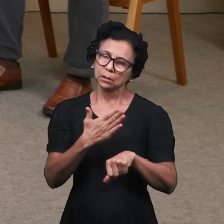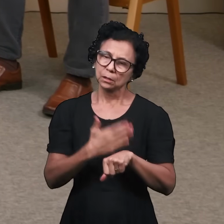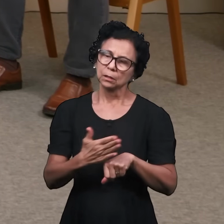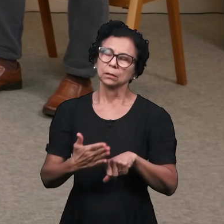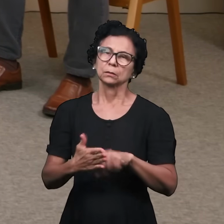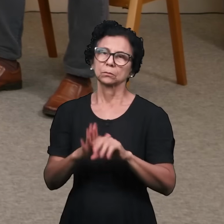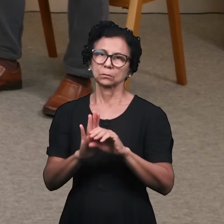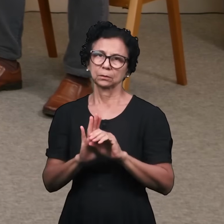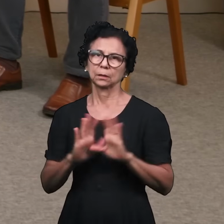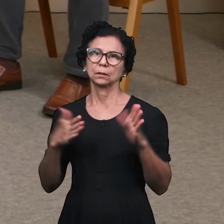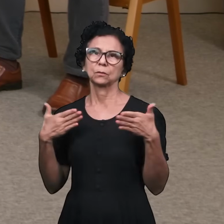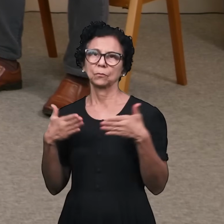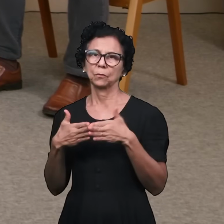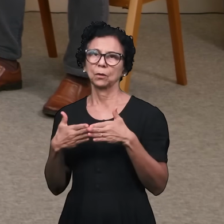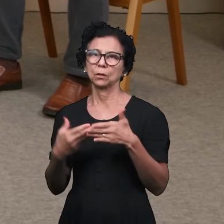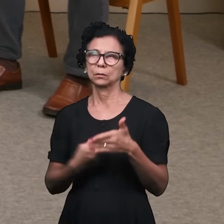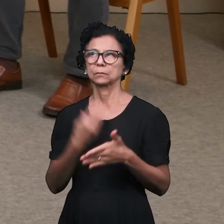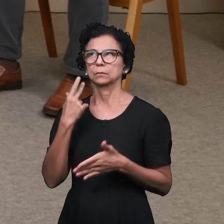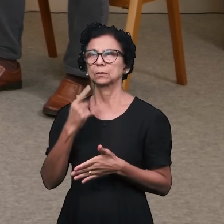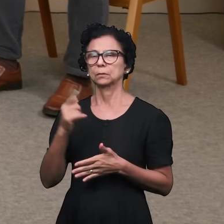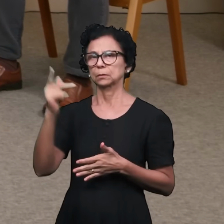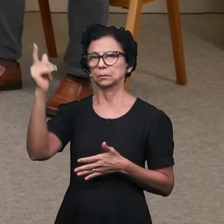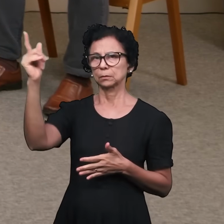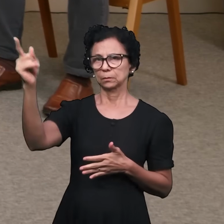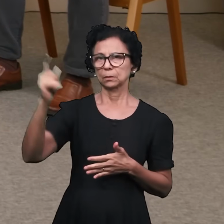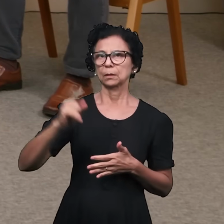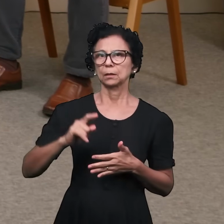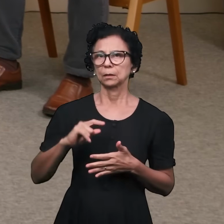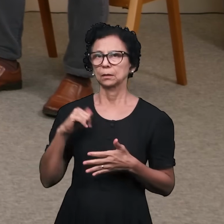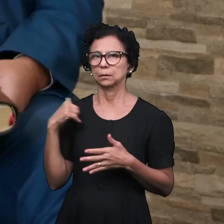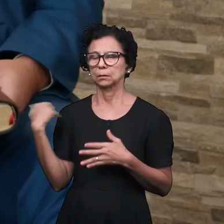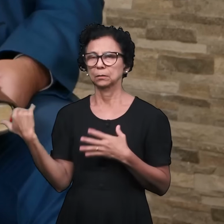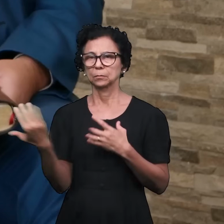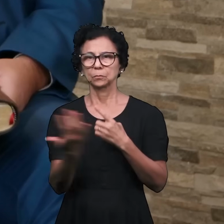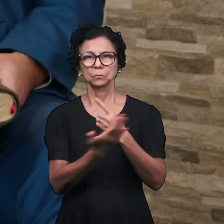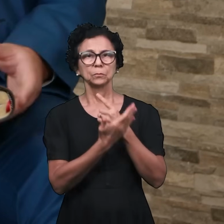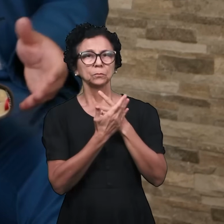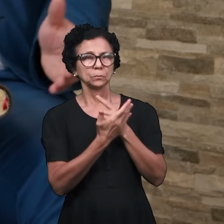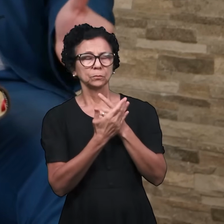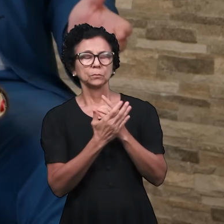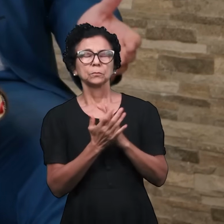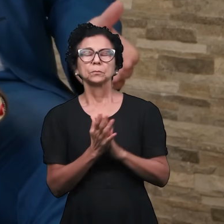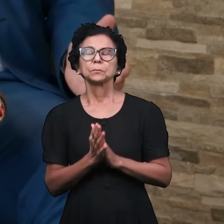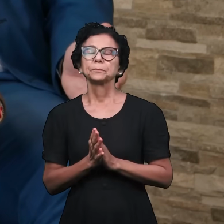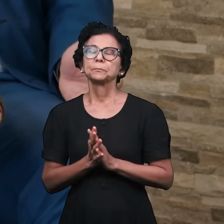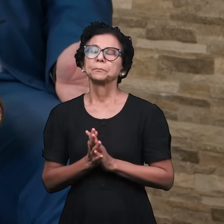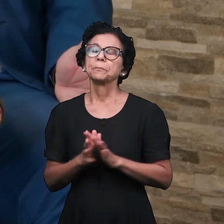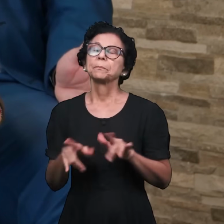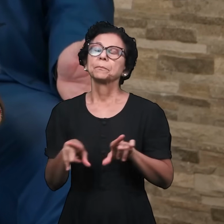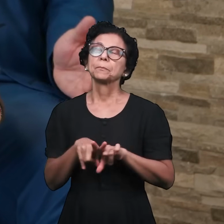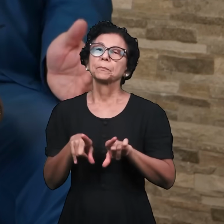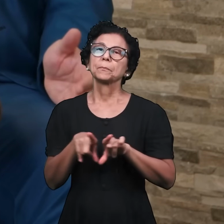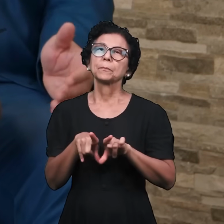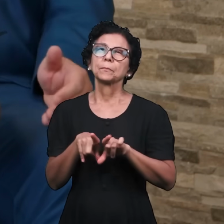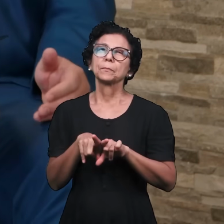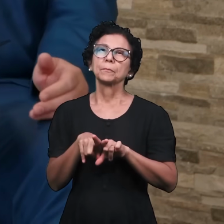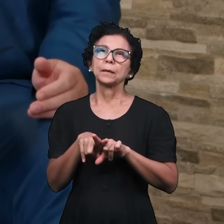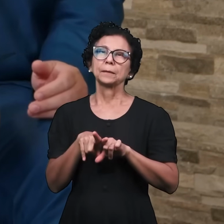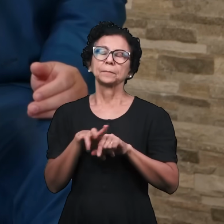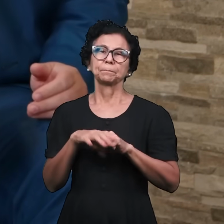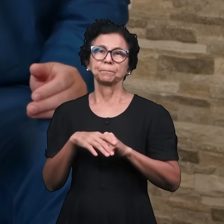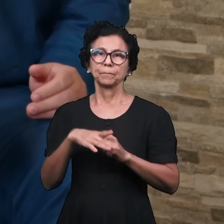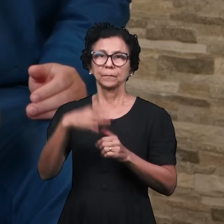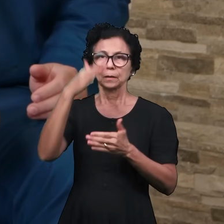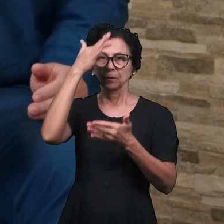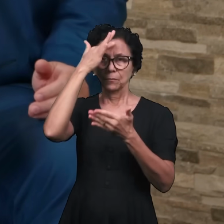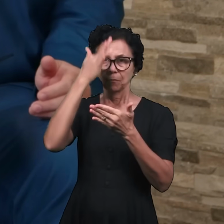à eternidade, protegido, guardado, amparado pelo Senhor. A obediência, ela está ligada diretamente à